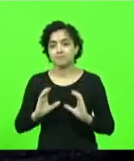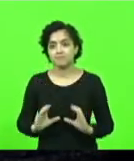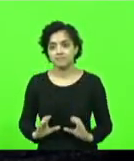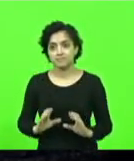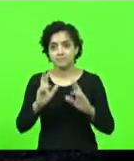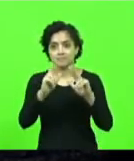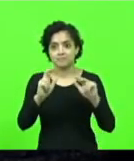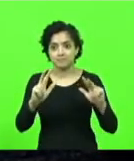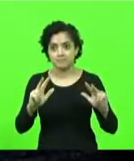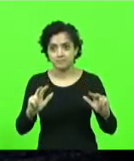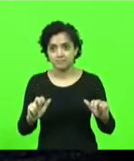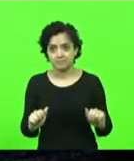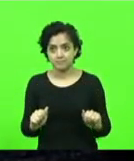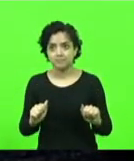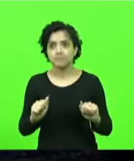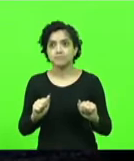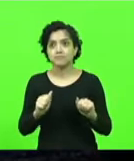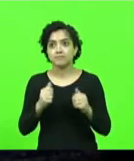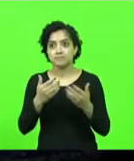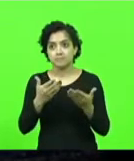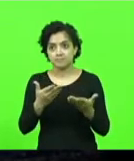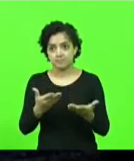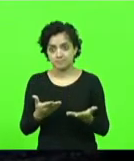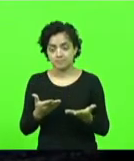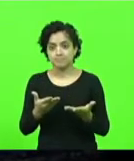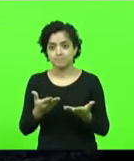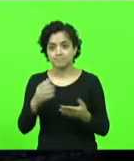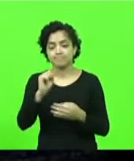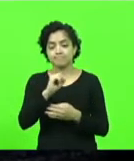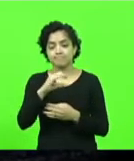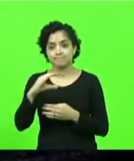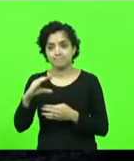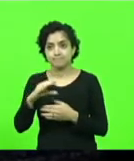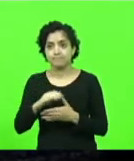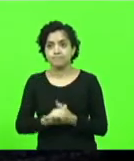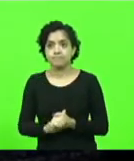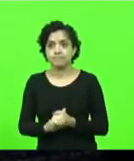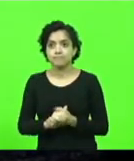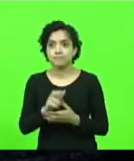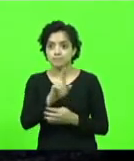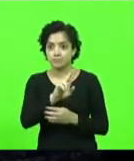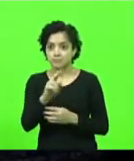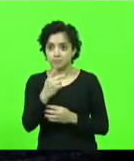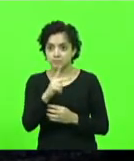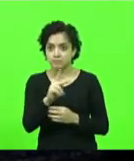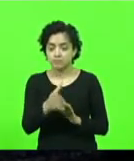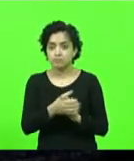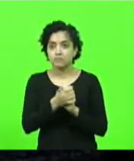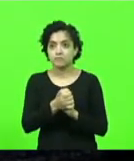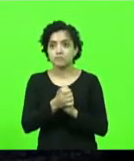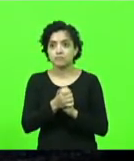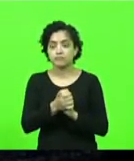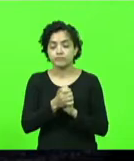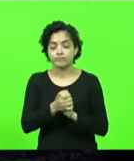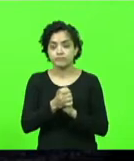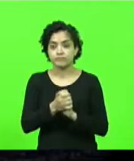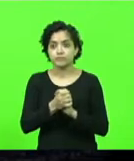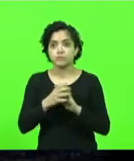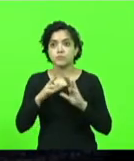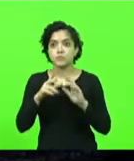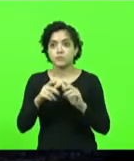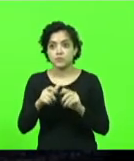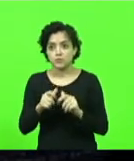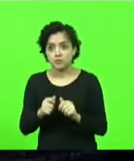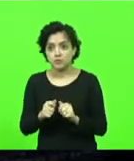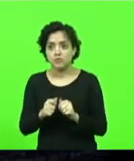Florianópolis e cidadã honorária de Santa Catarina com teu nome cumprimento todas as personagens do